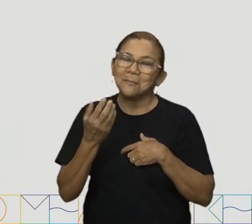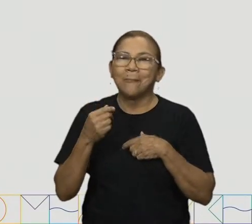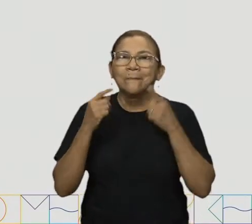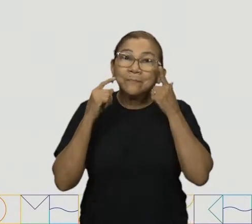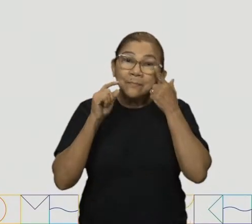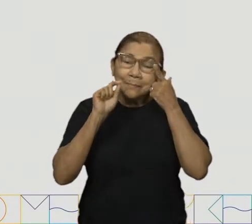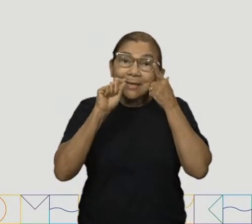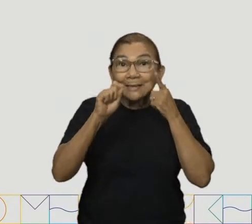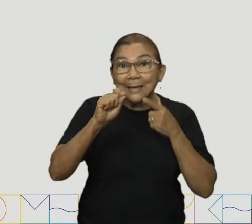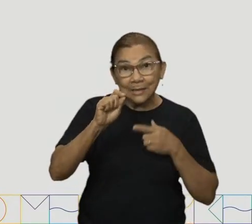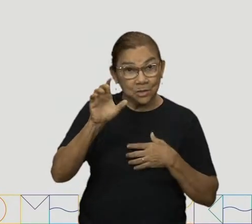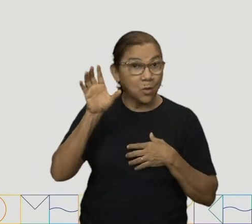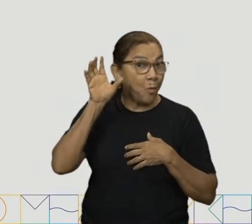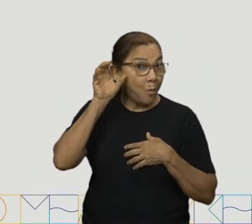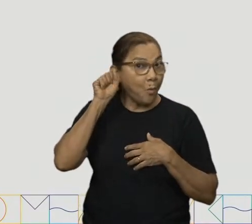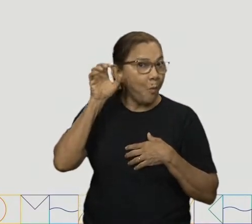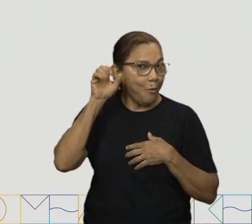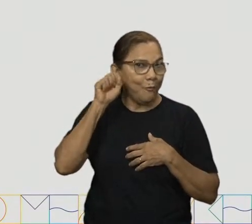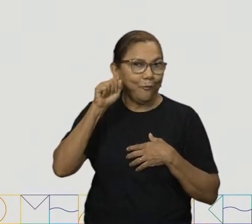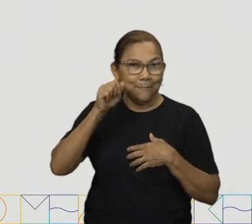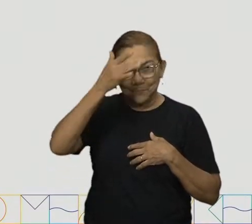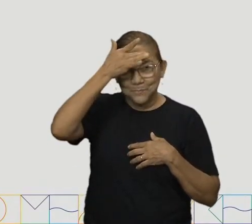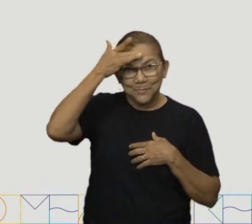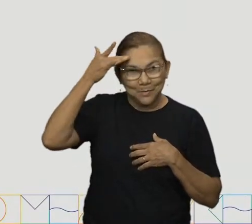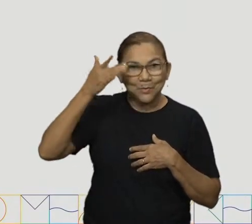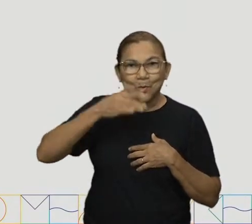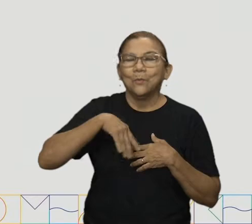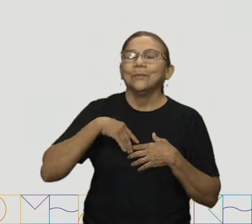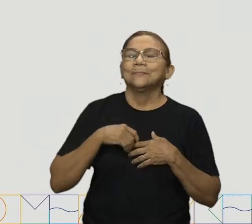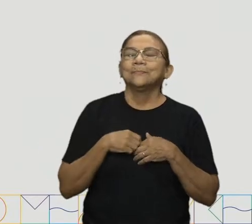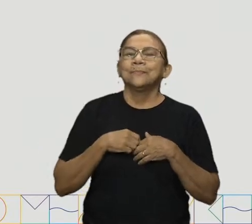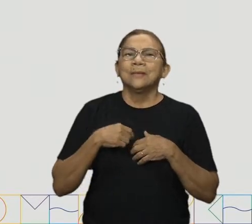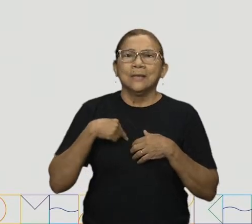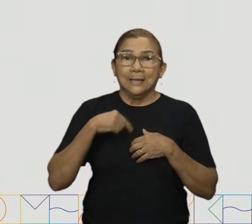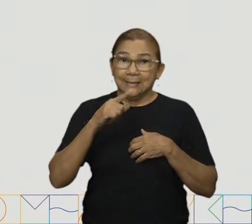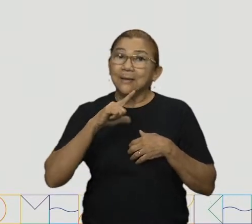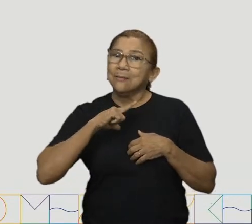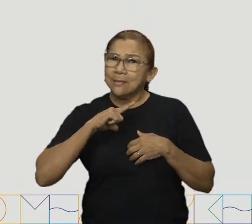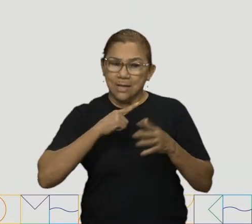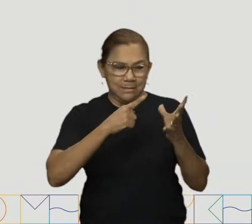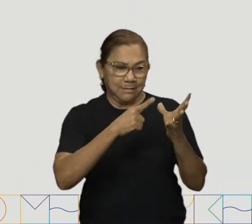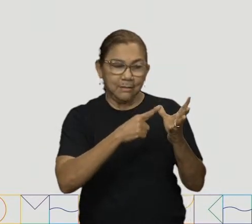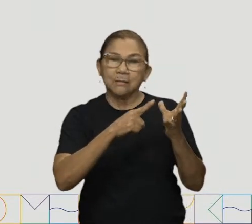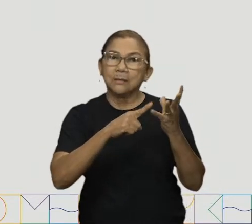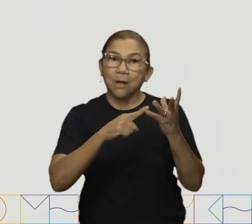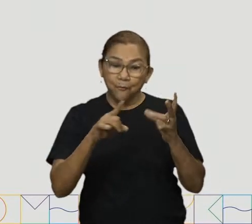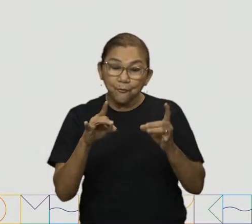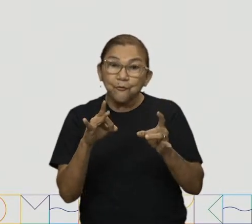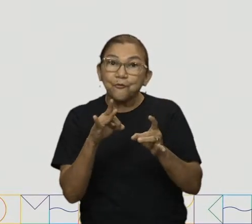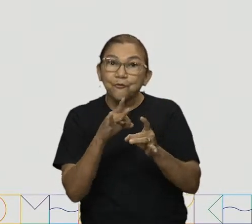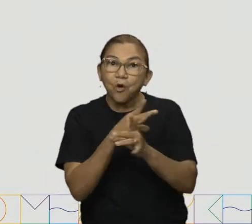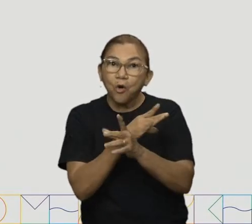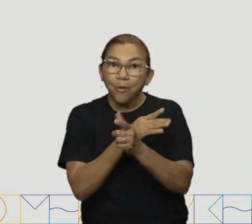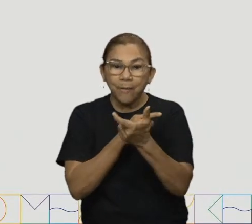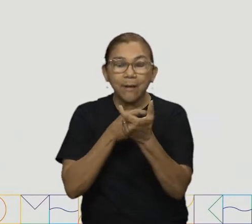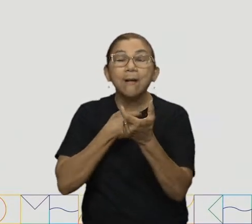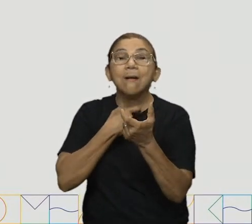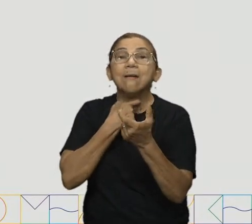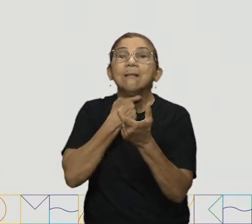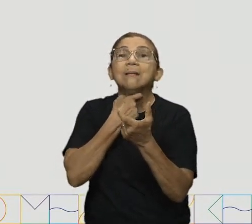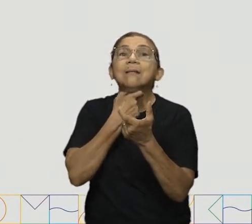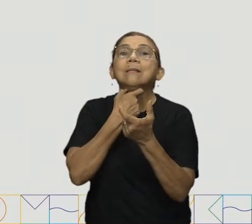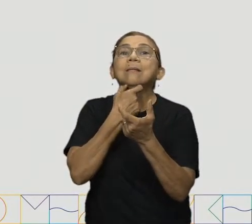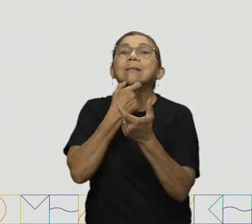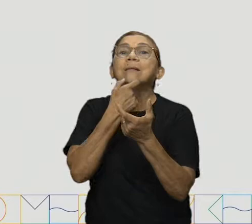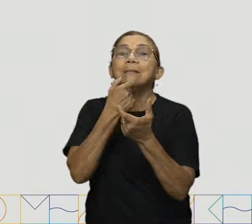vezes não são vogais, aparecem apoiadas em uma outra vogal, formando a ela uma só emissão de